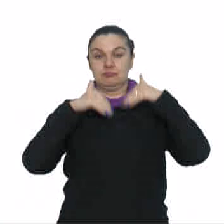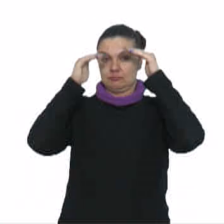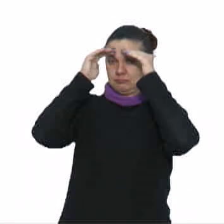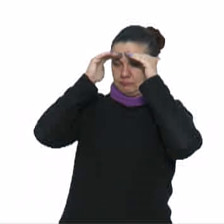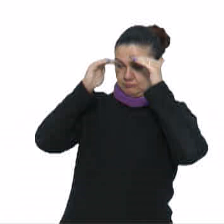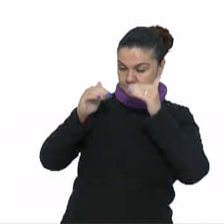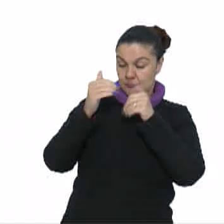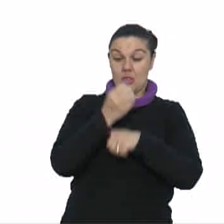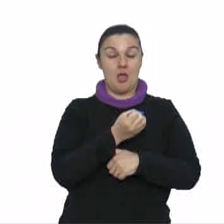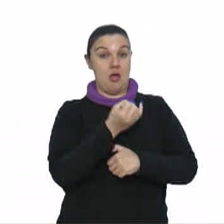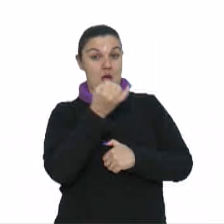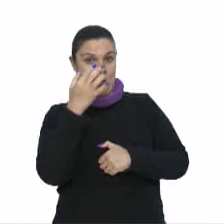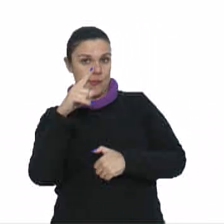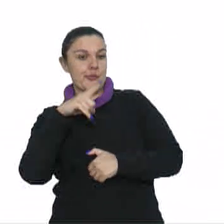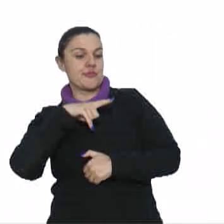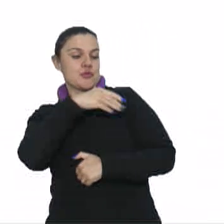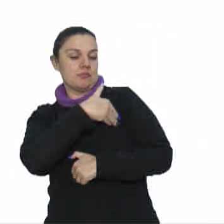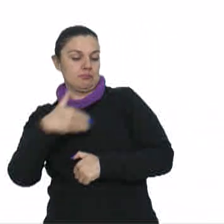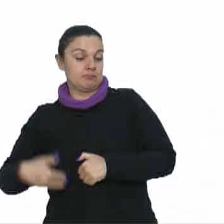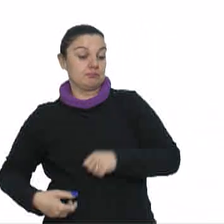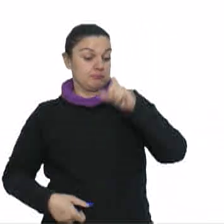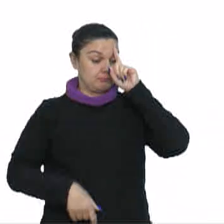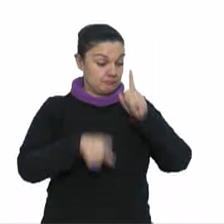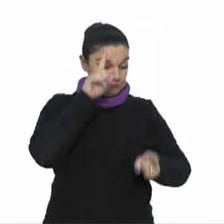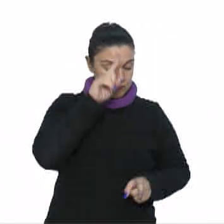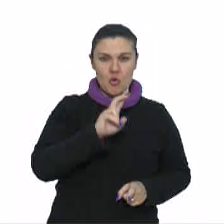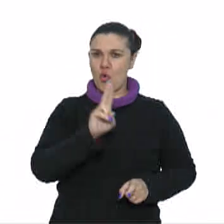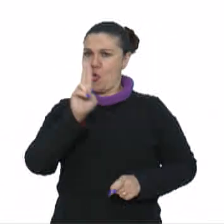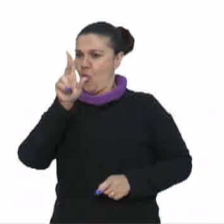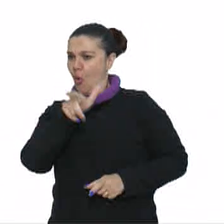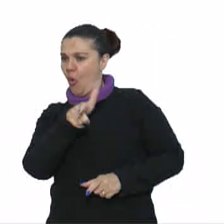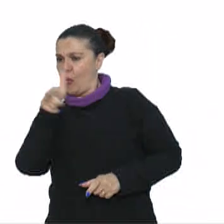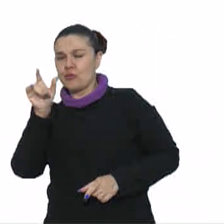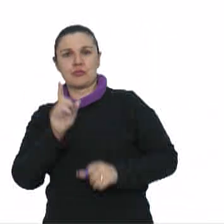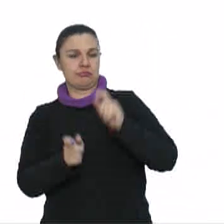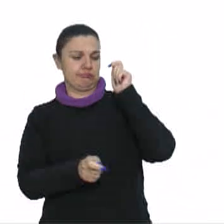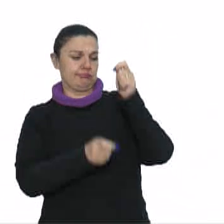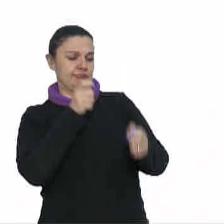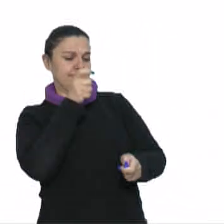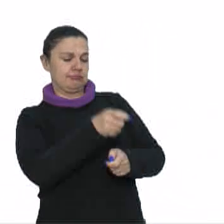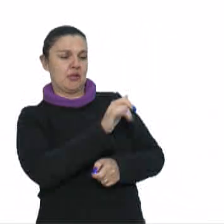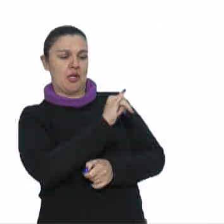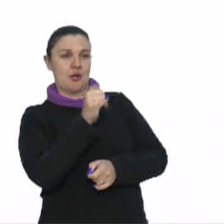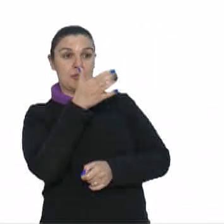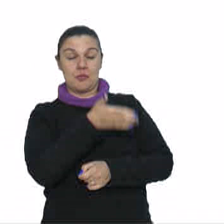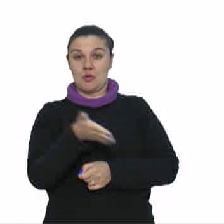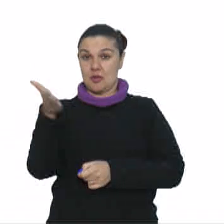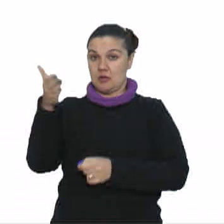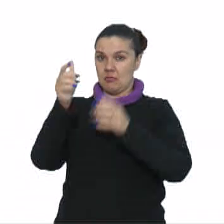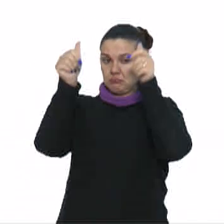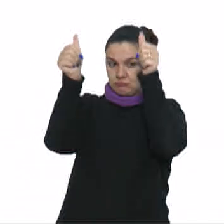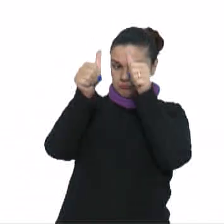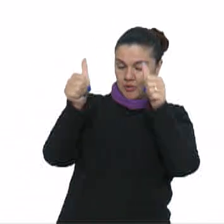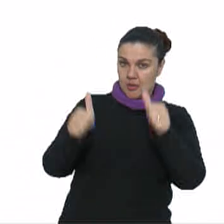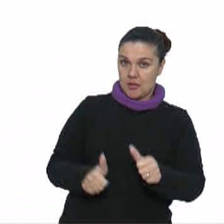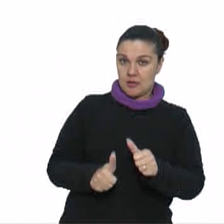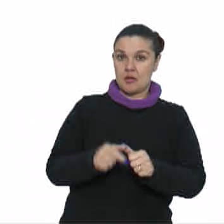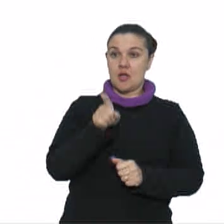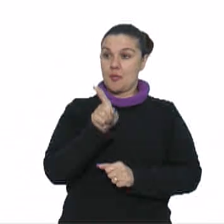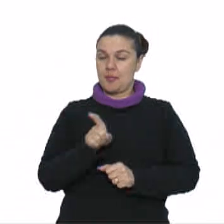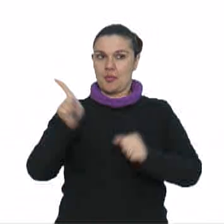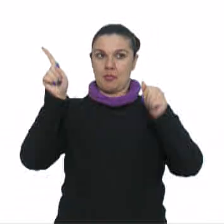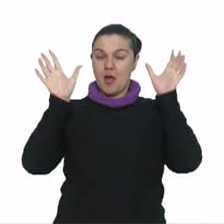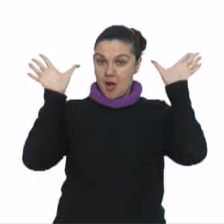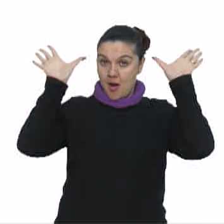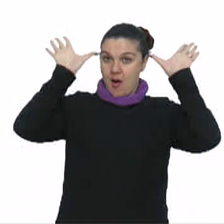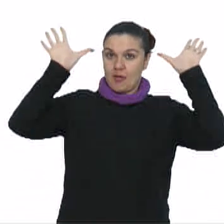eram administrados por governadores aztecas, outros só pagavam impostos ou tributos. Aqui é uma estátua de uma cerâmica de um guerreiro águia